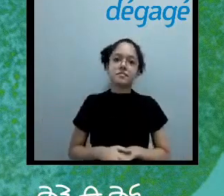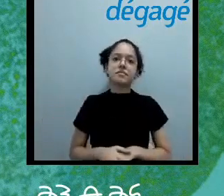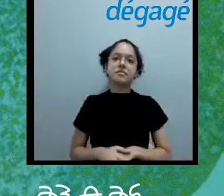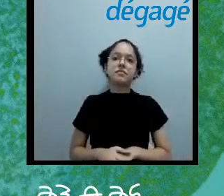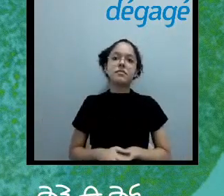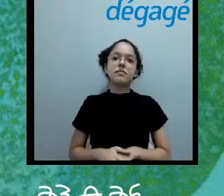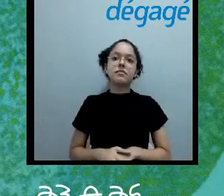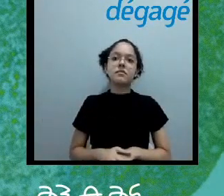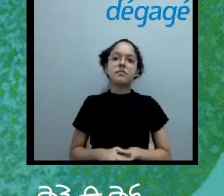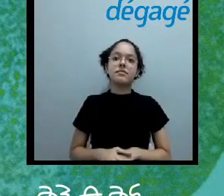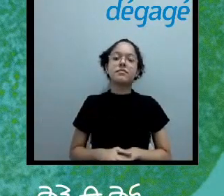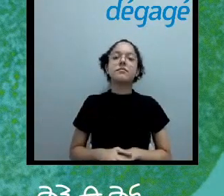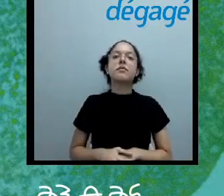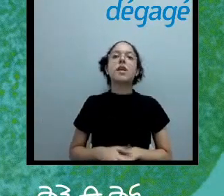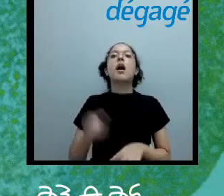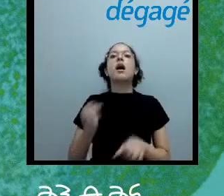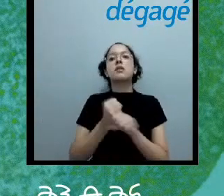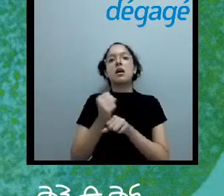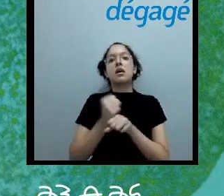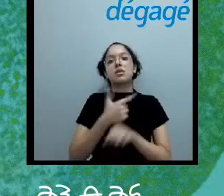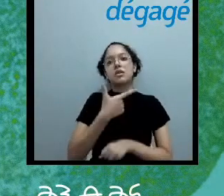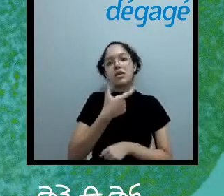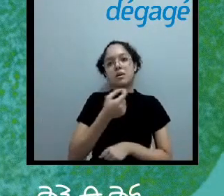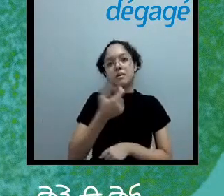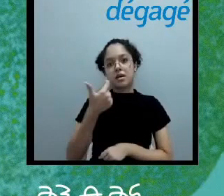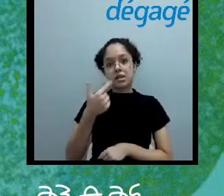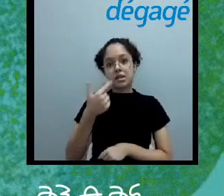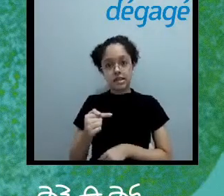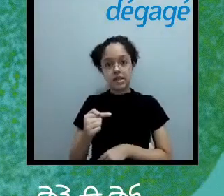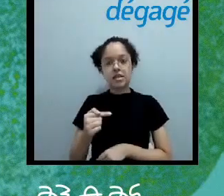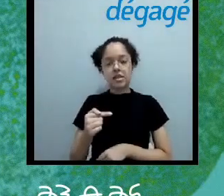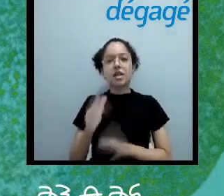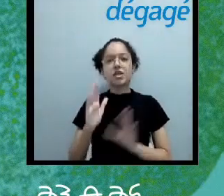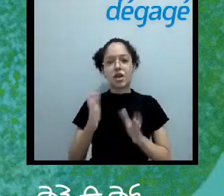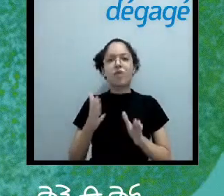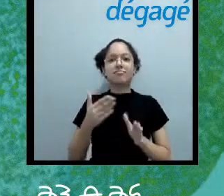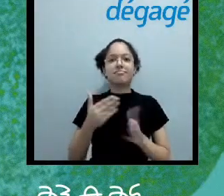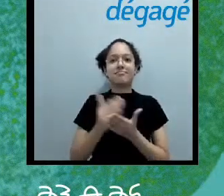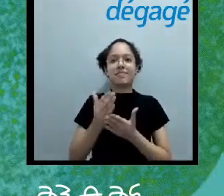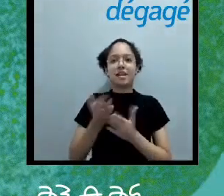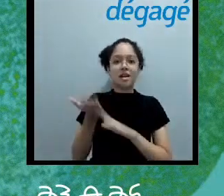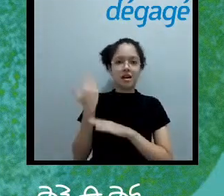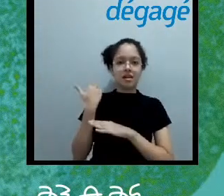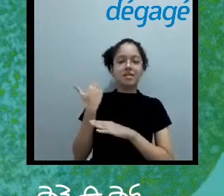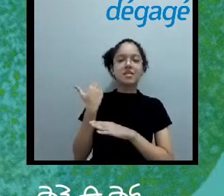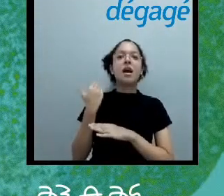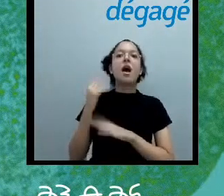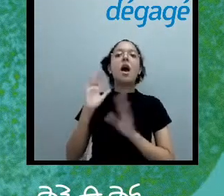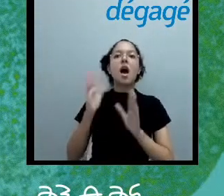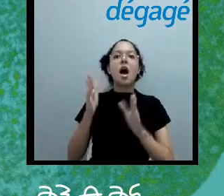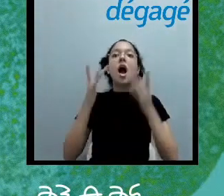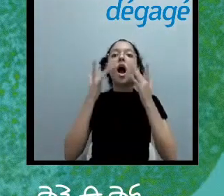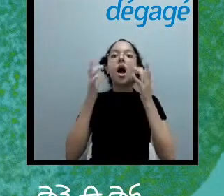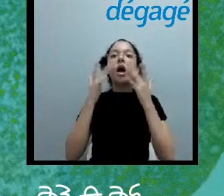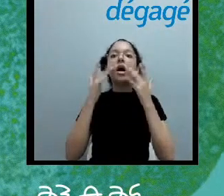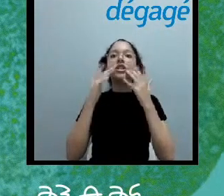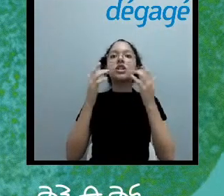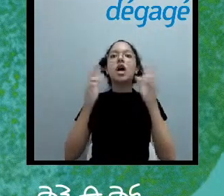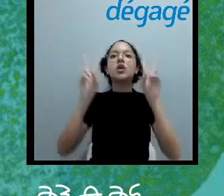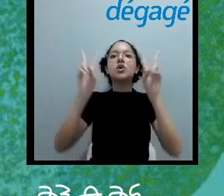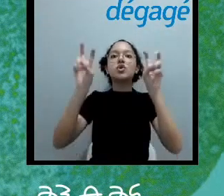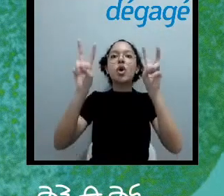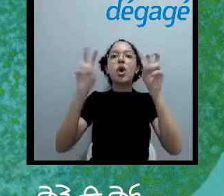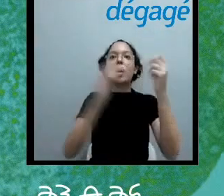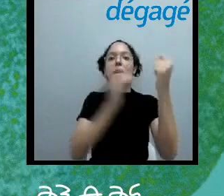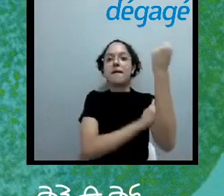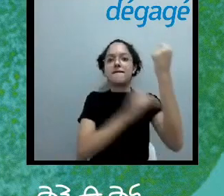aí, em 2017, né, como eu disse no início, elas fizeram um teatro zine feminista, passando